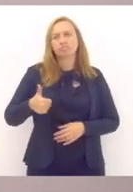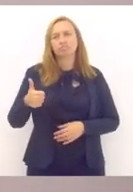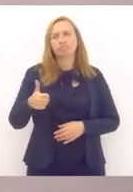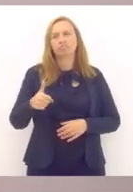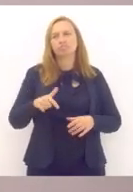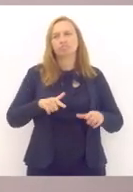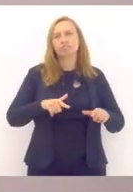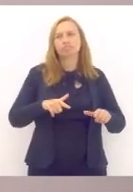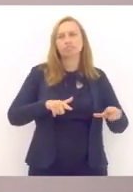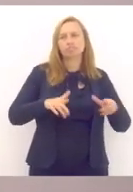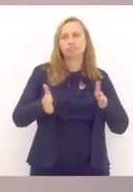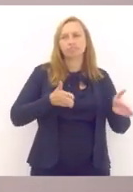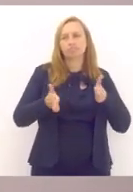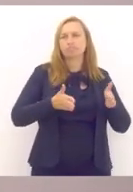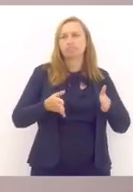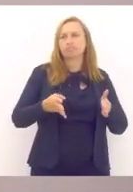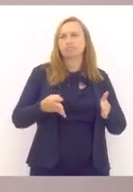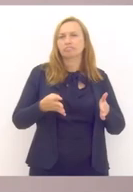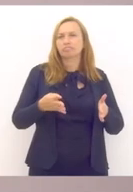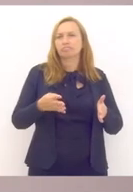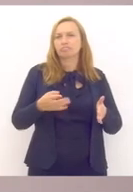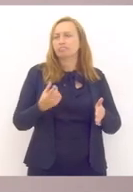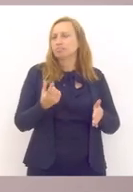de em 4 meses não ter caixa para pagar